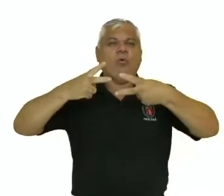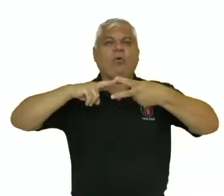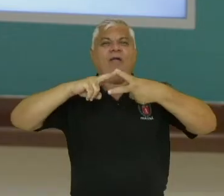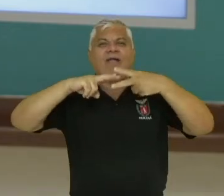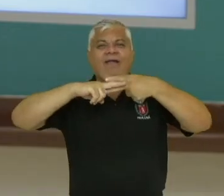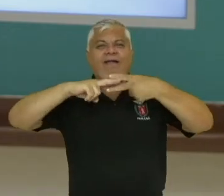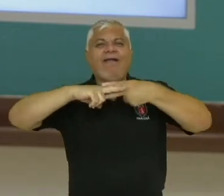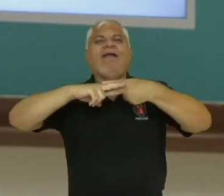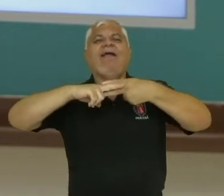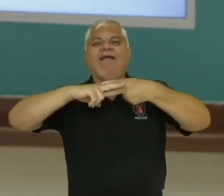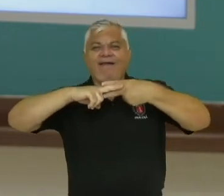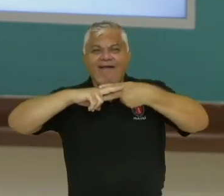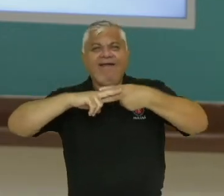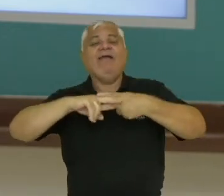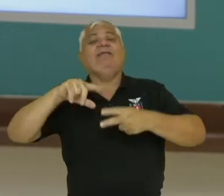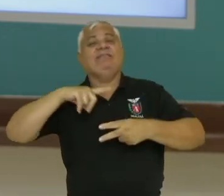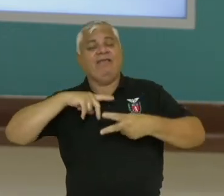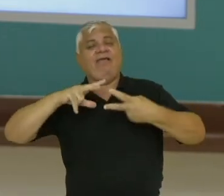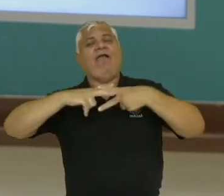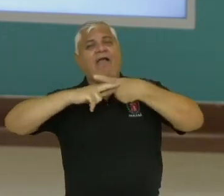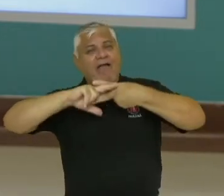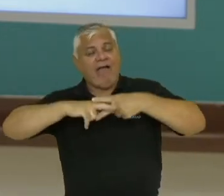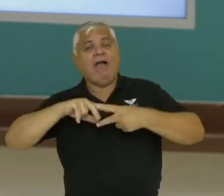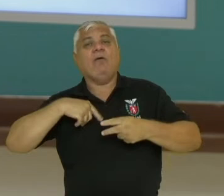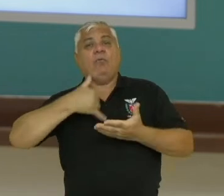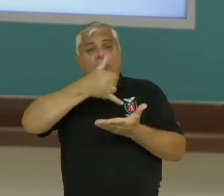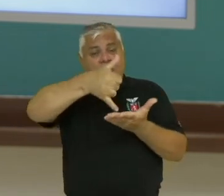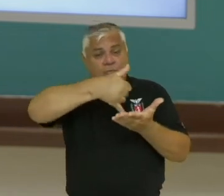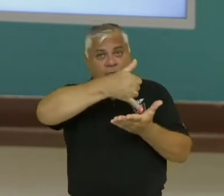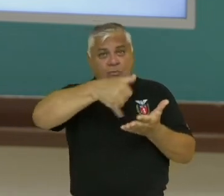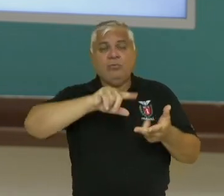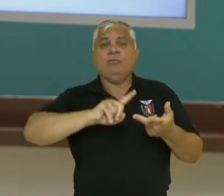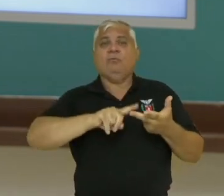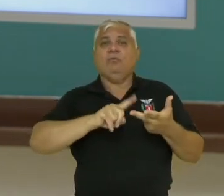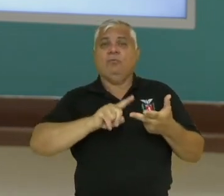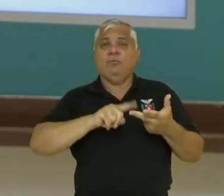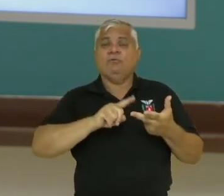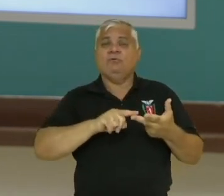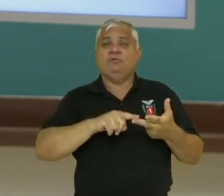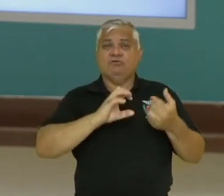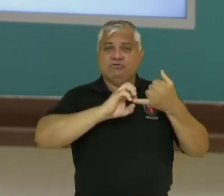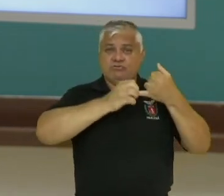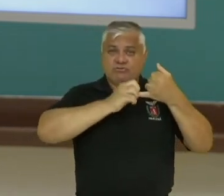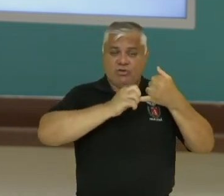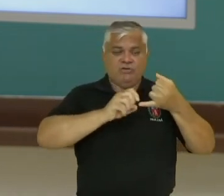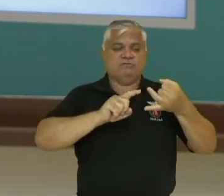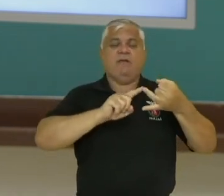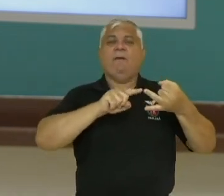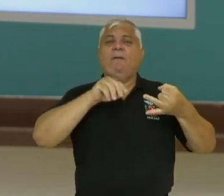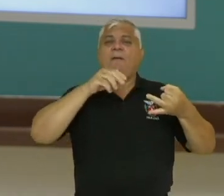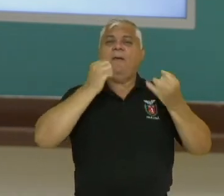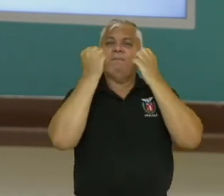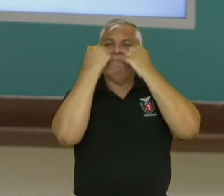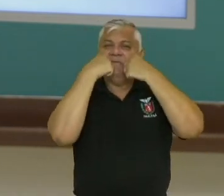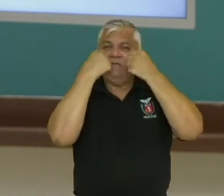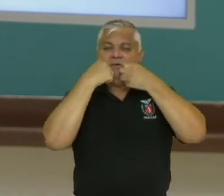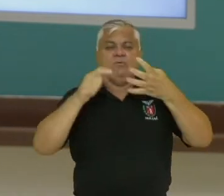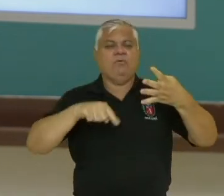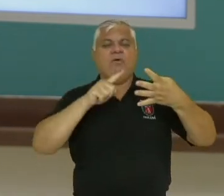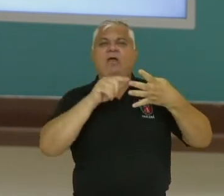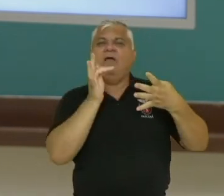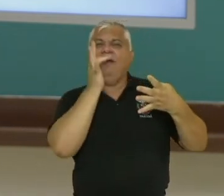aqui. Óleo de soja, óleo de milho, de